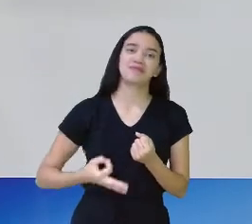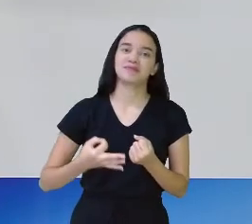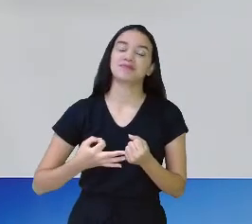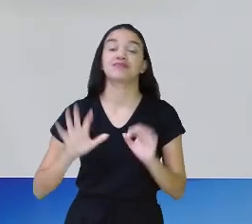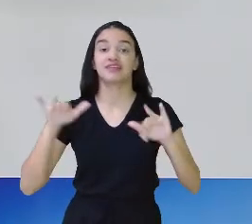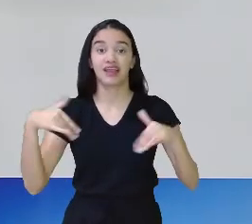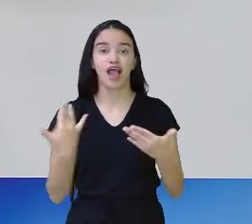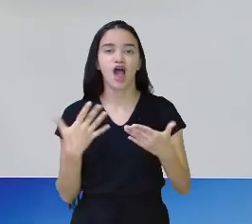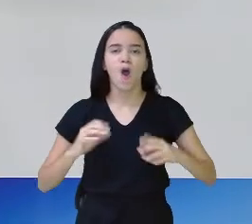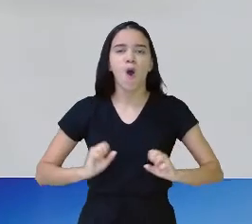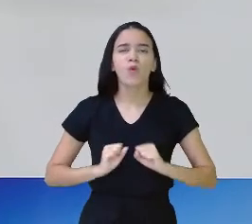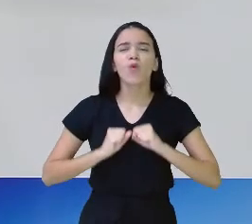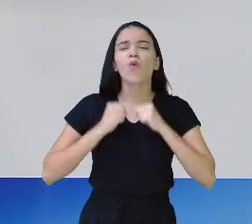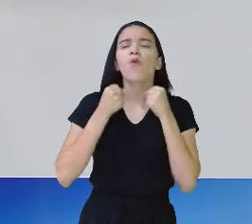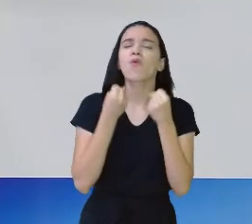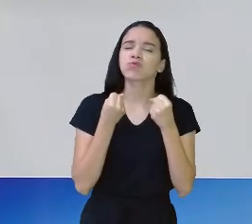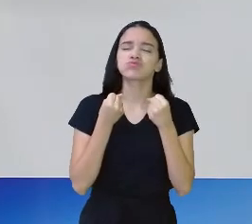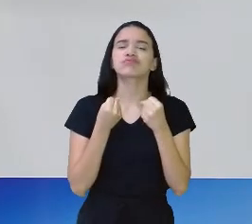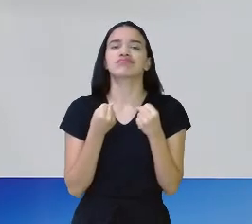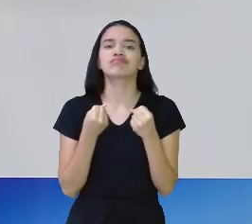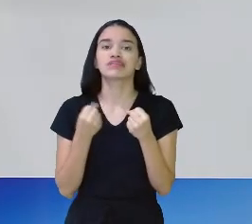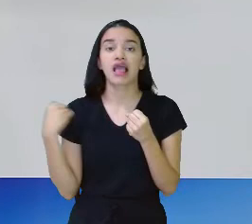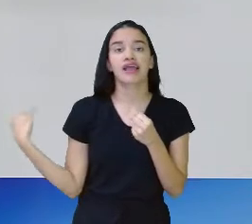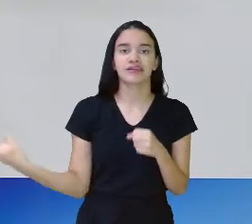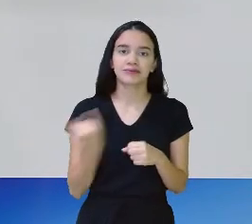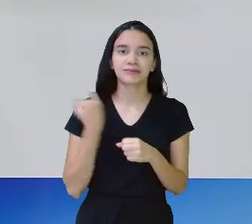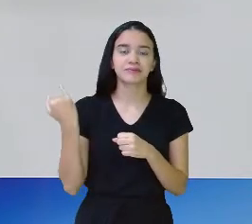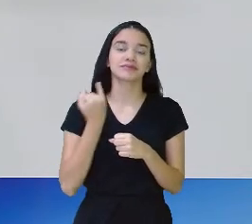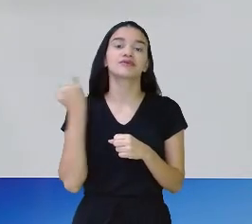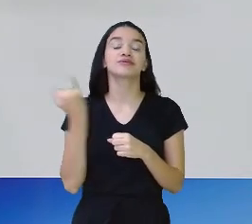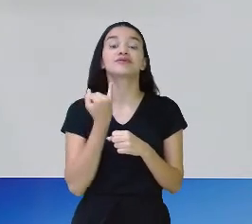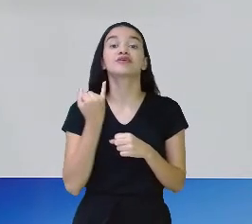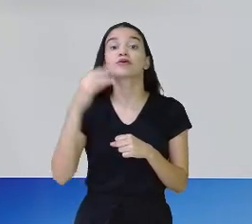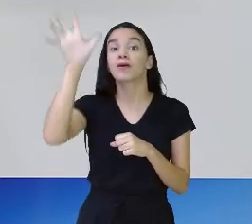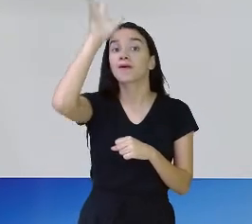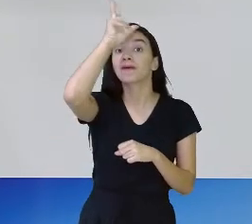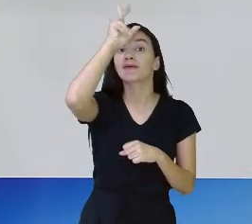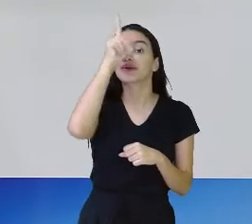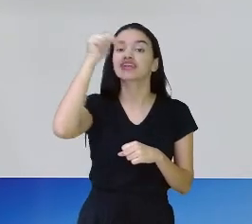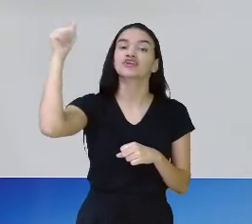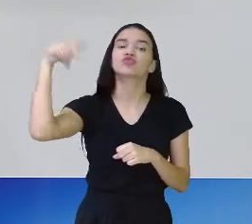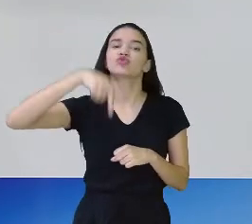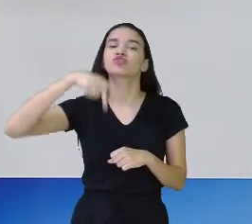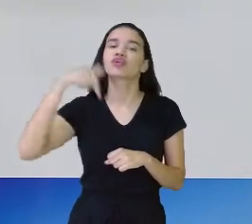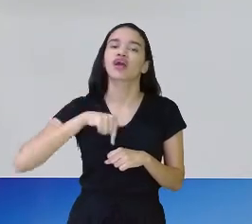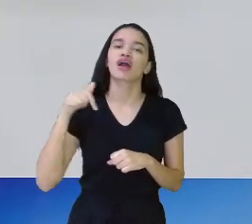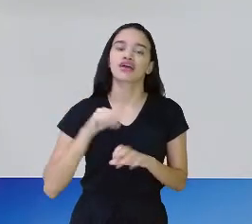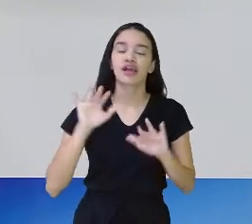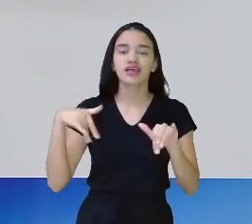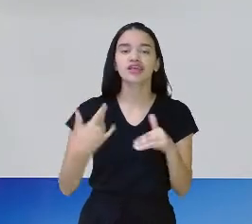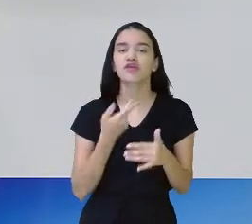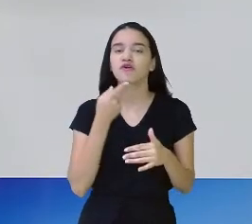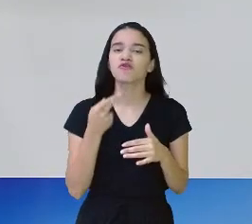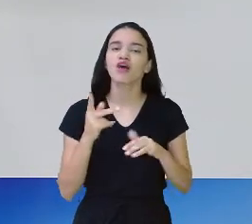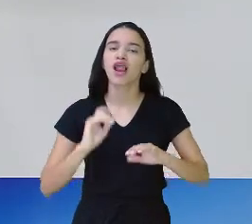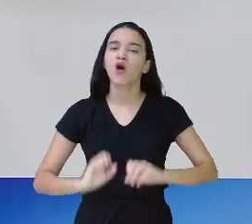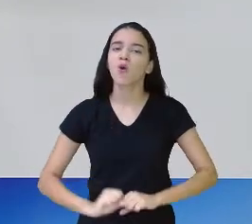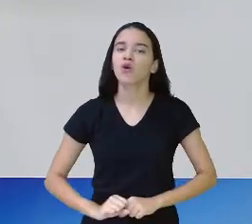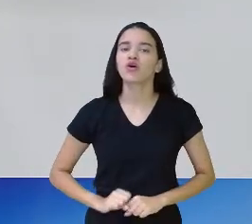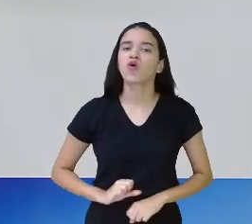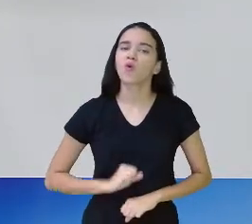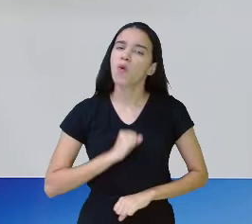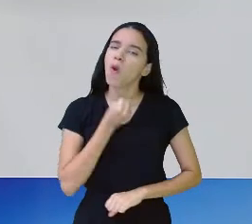Exatamente. Corajoso é importante, assim como o Carijó está aqui. E eu digo que foi corajoso